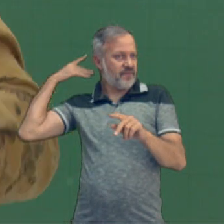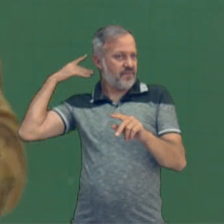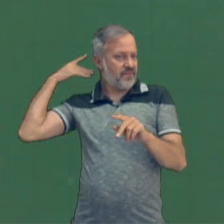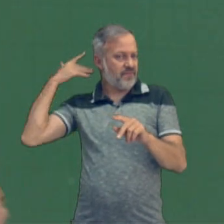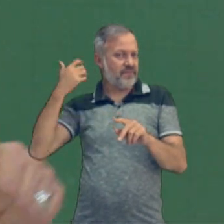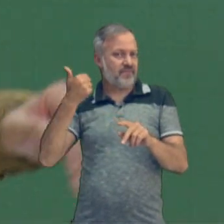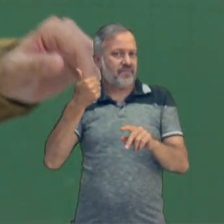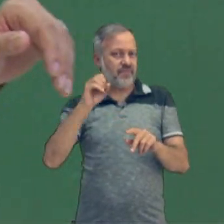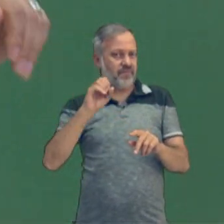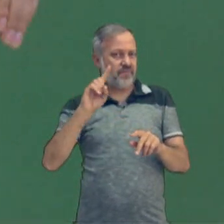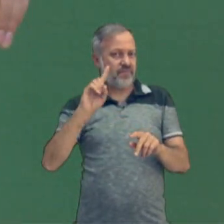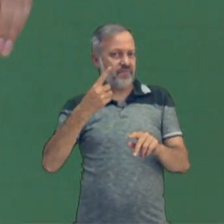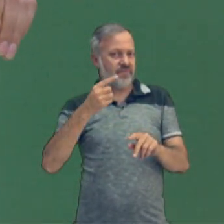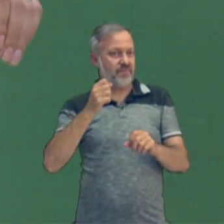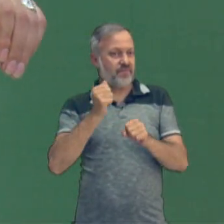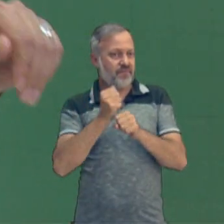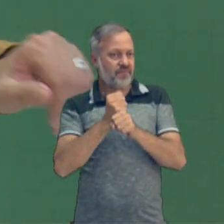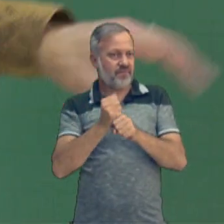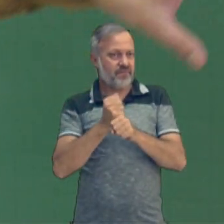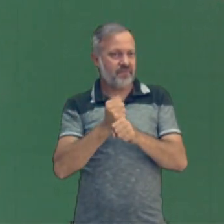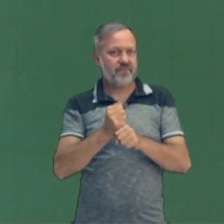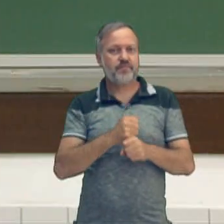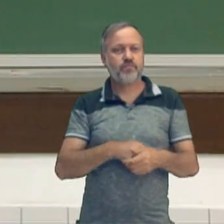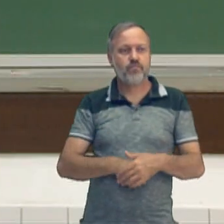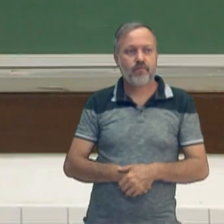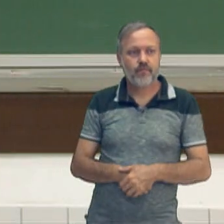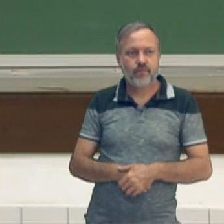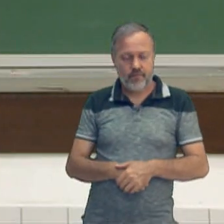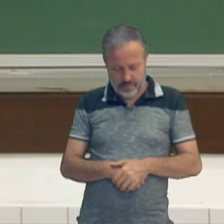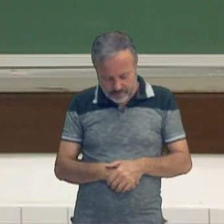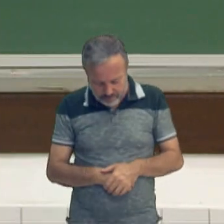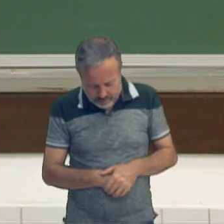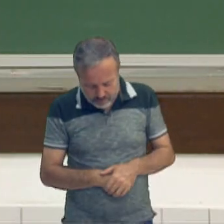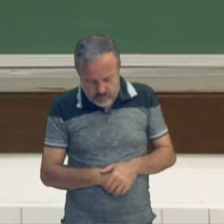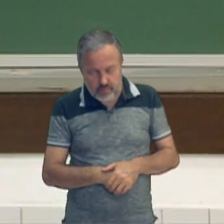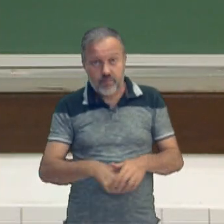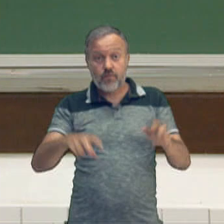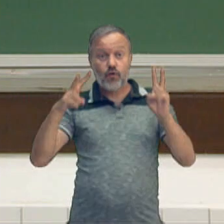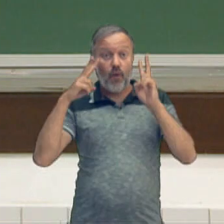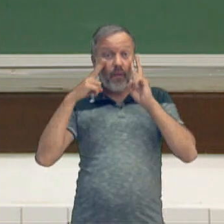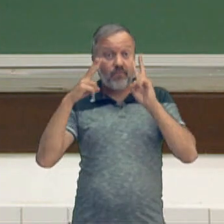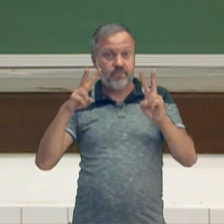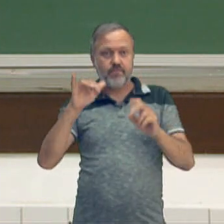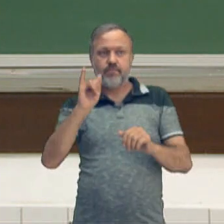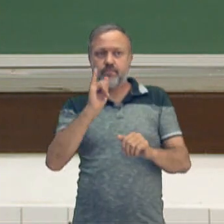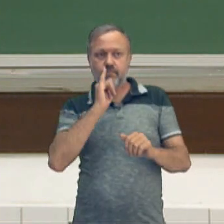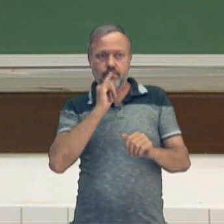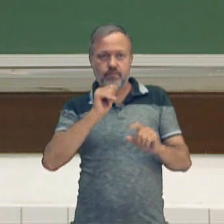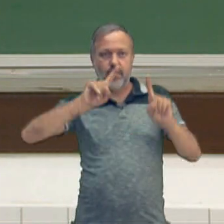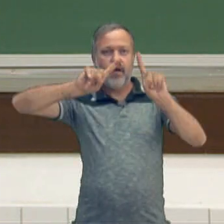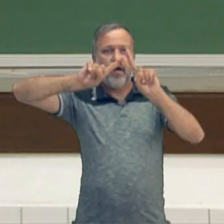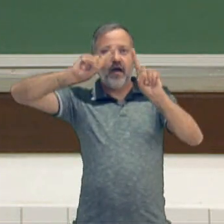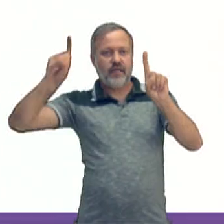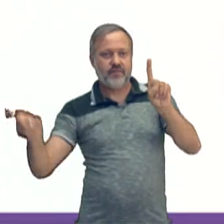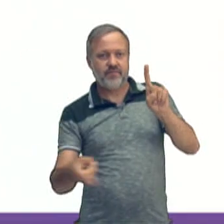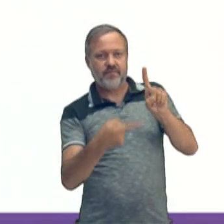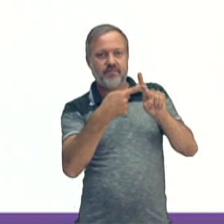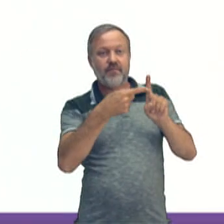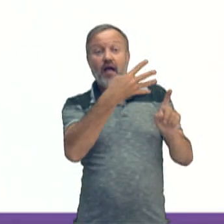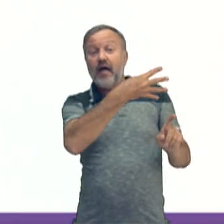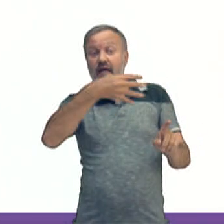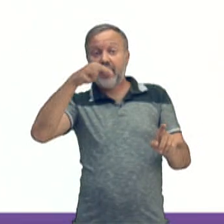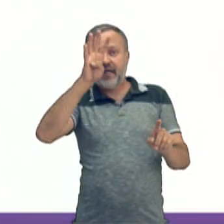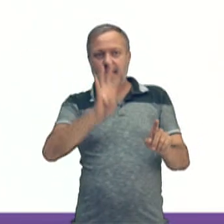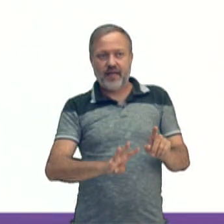está em 10.000 anos. Bom, vamos em frente. Aqui temos uma imagem, então, deste calendário chinês, dos animais